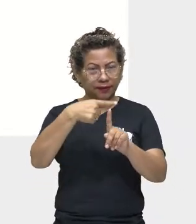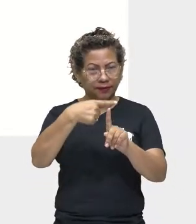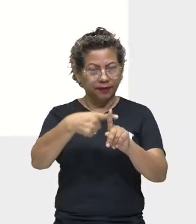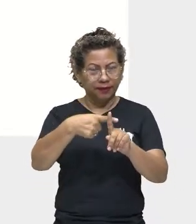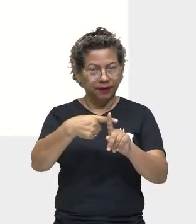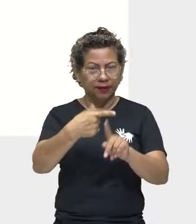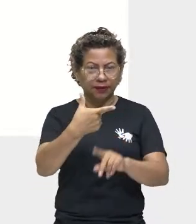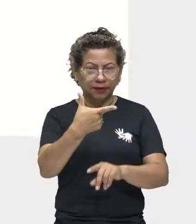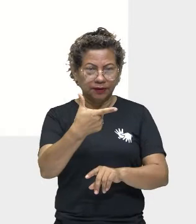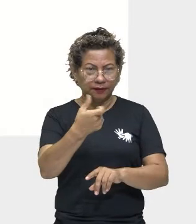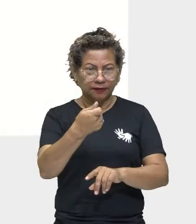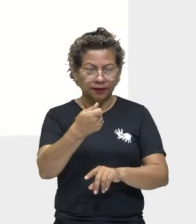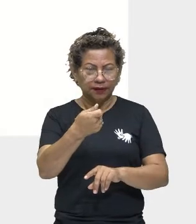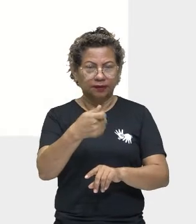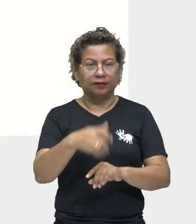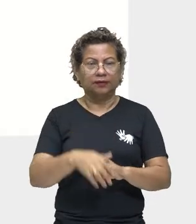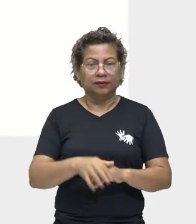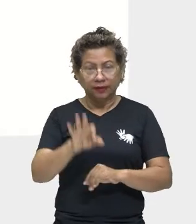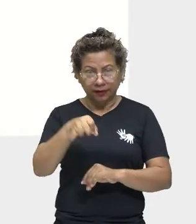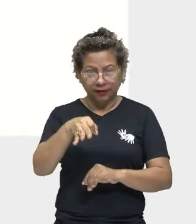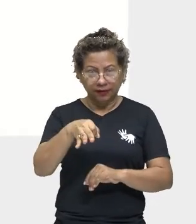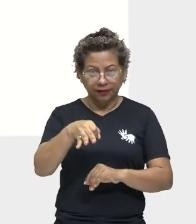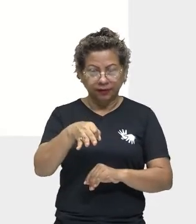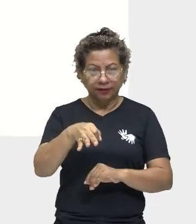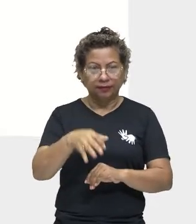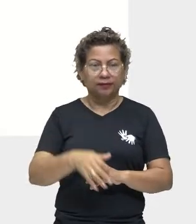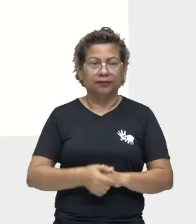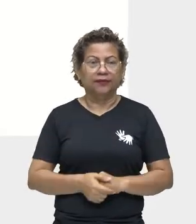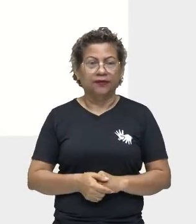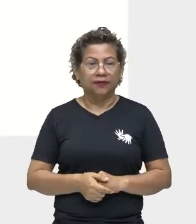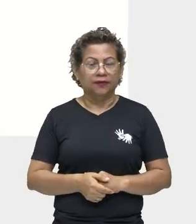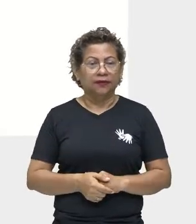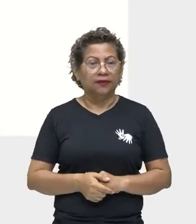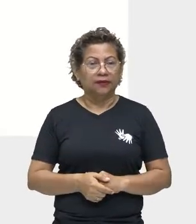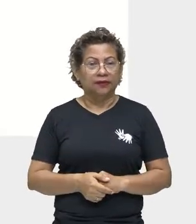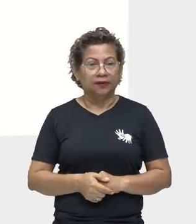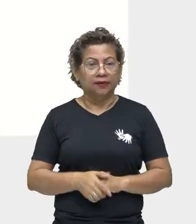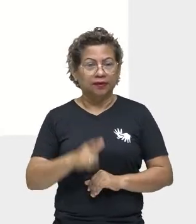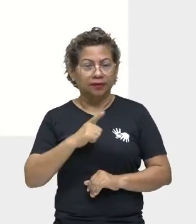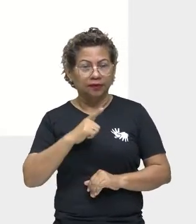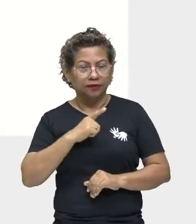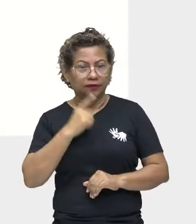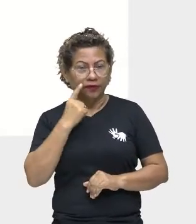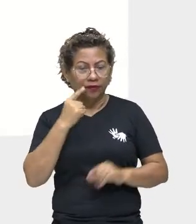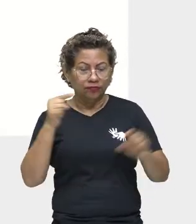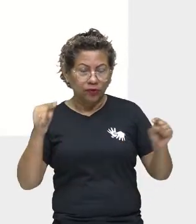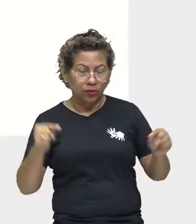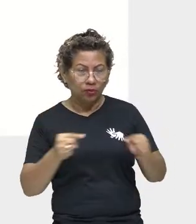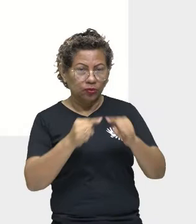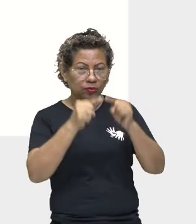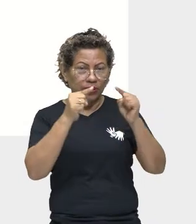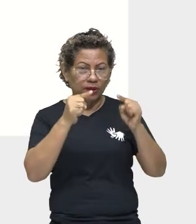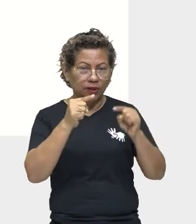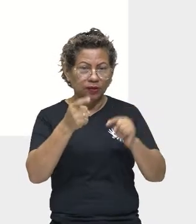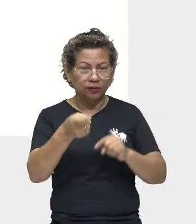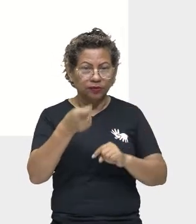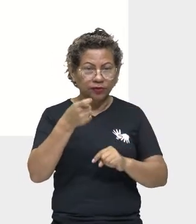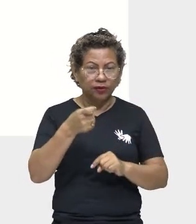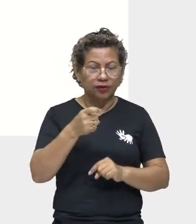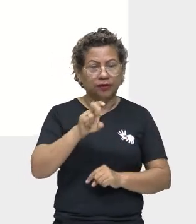mais 20, né? Então, 5x mais 1,5 de x vai